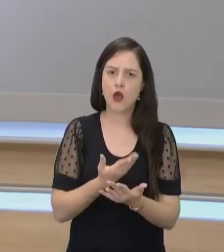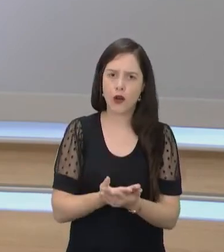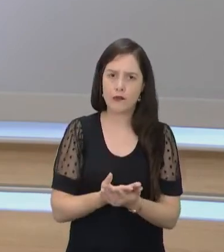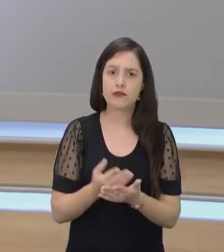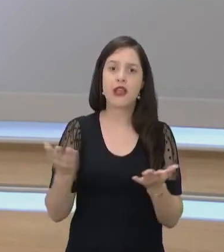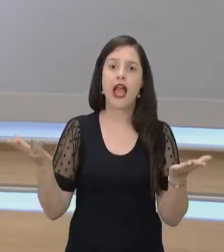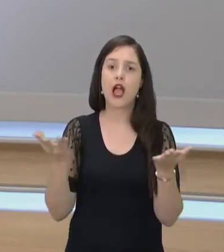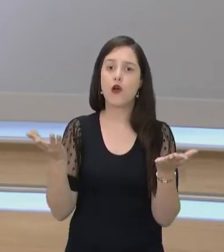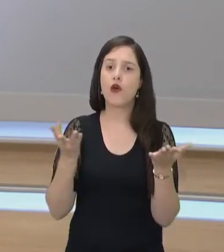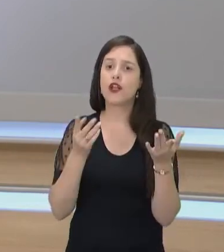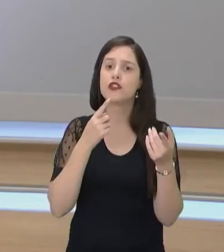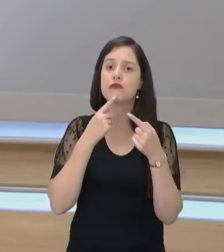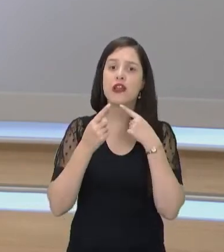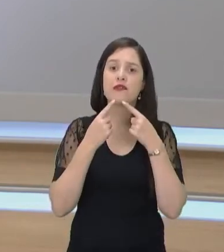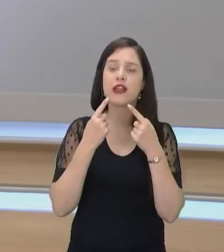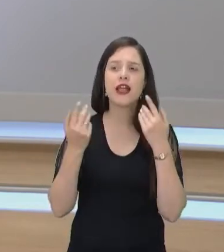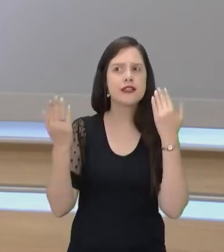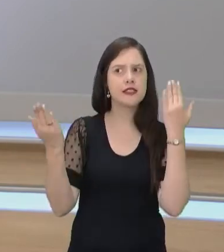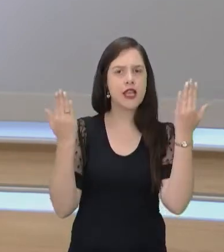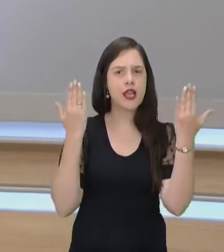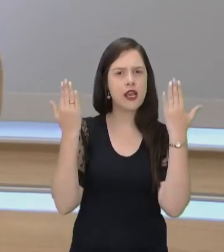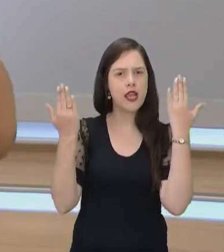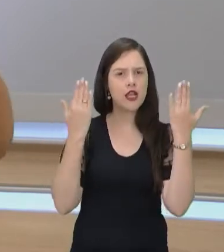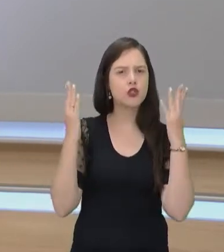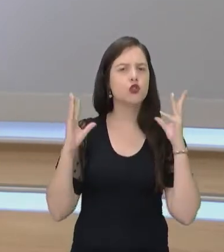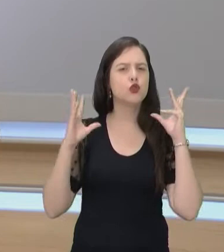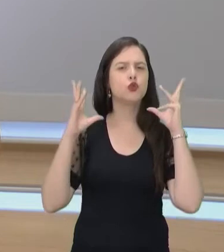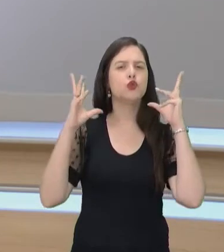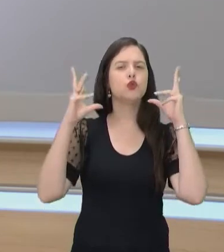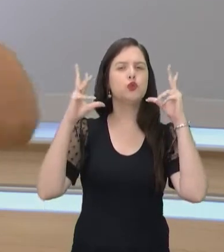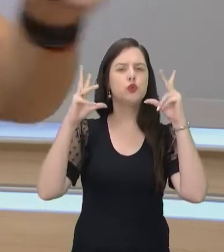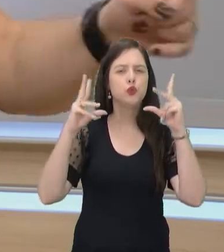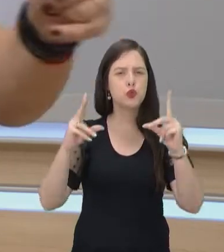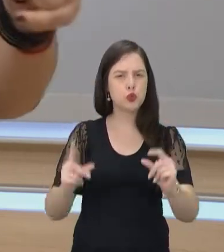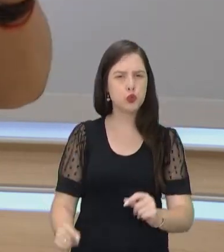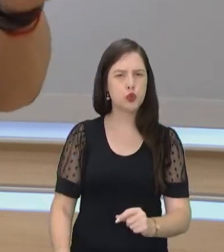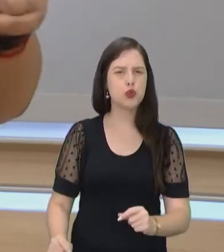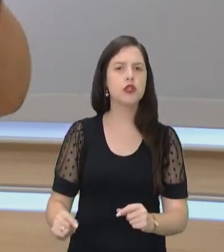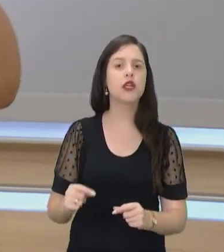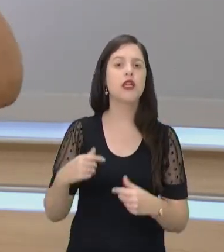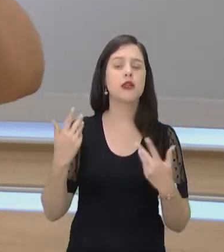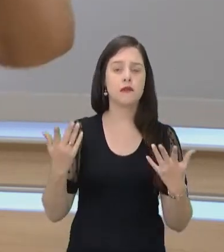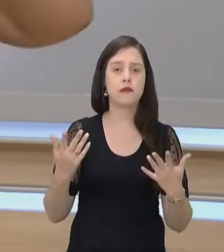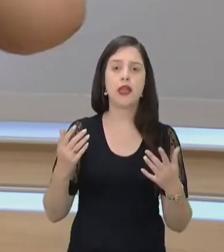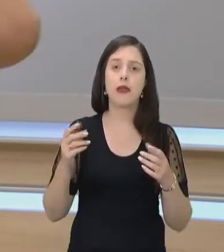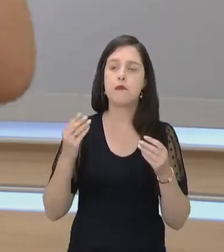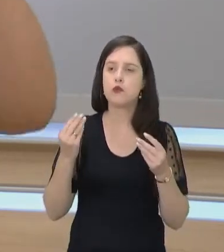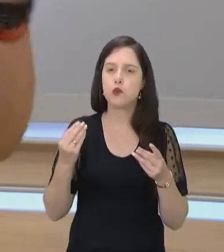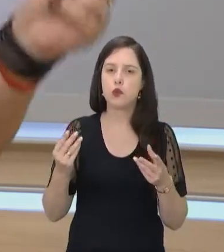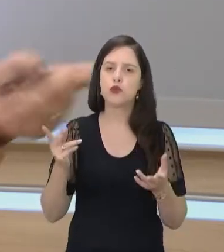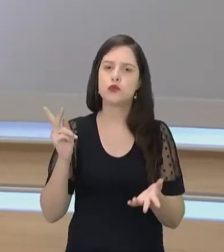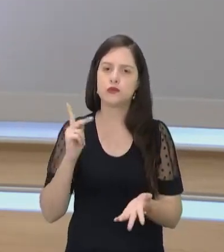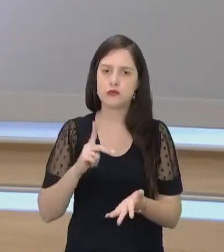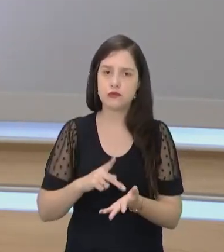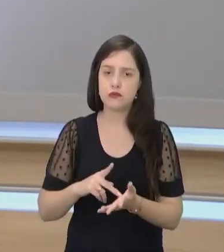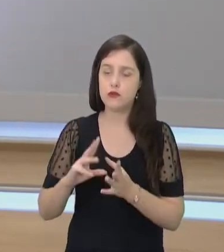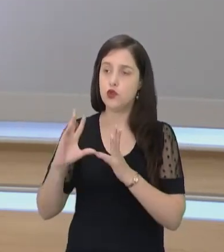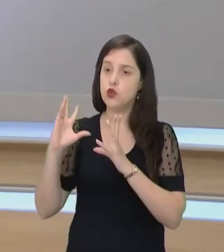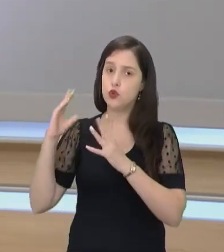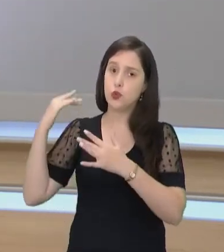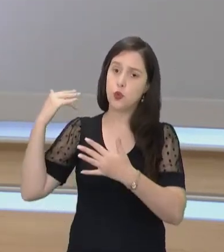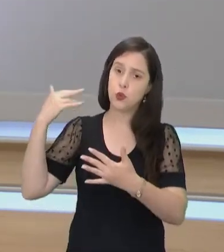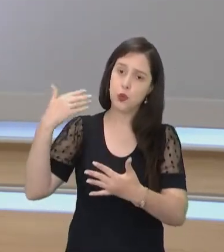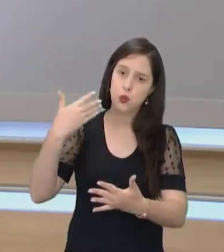gente vai fazer uma análise de tudo isso. Lembrando que isso é uma crescente. Então, tudo aquilo que a gente está vendo durante